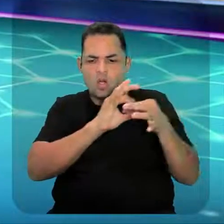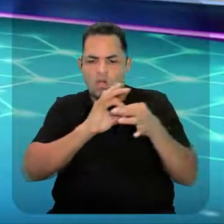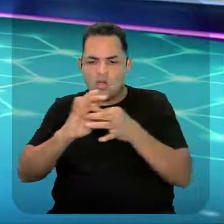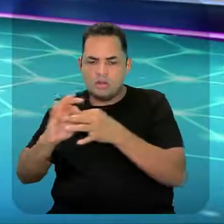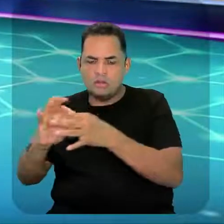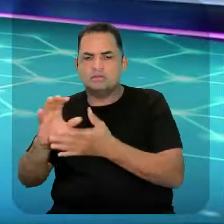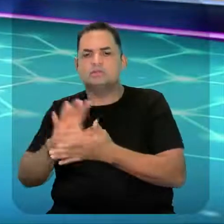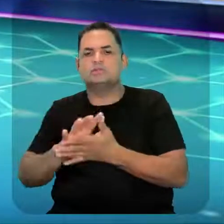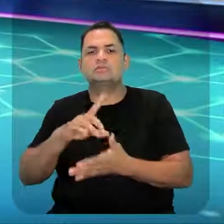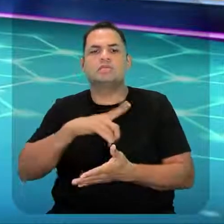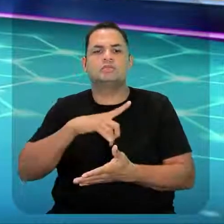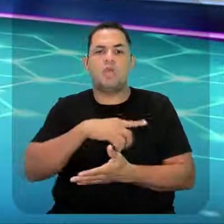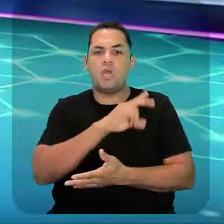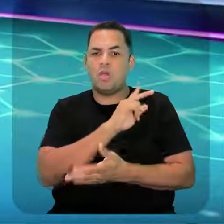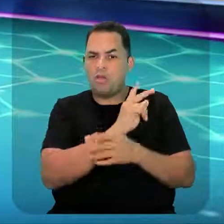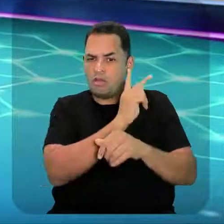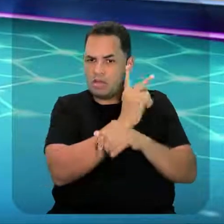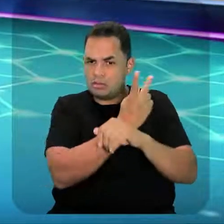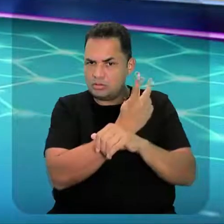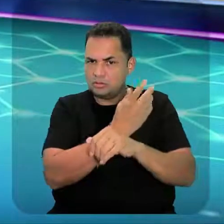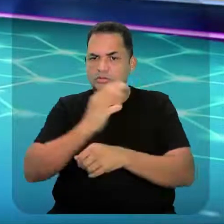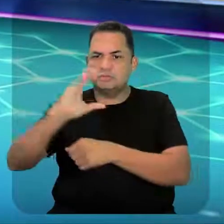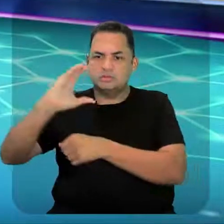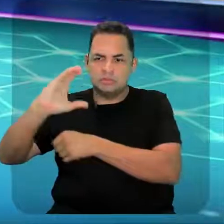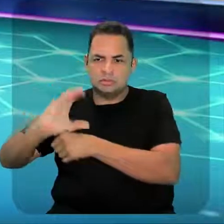por carbono e hidrogênio, por isso o nome